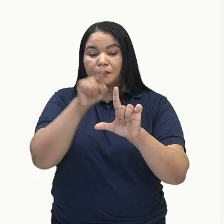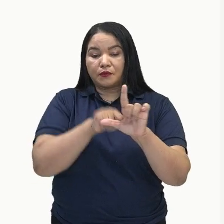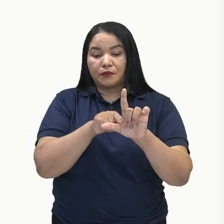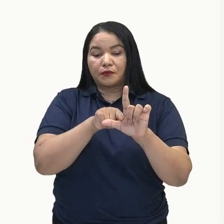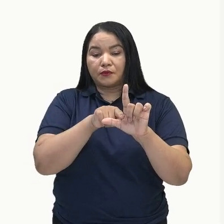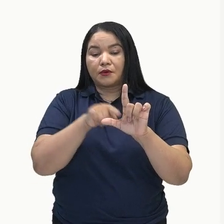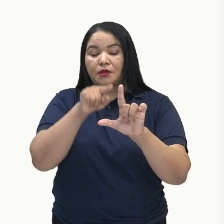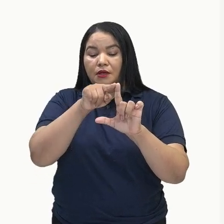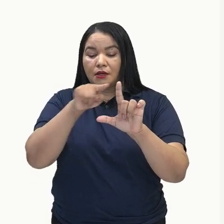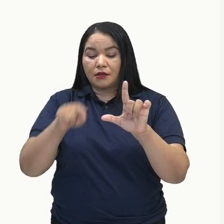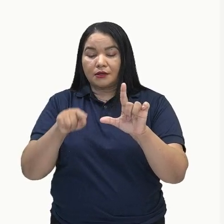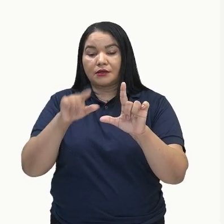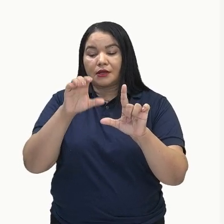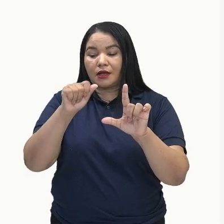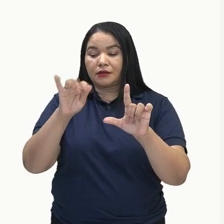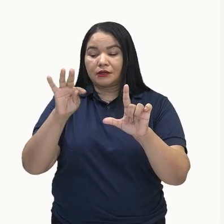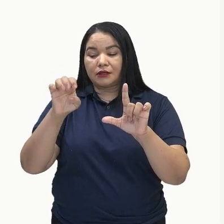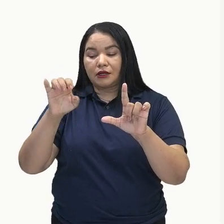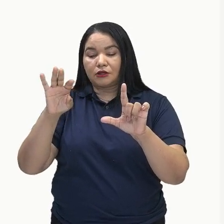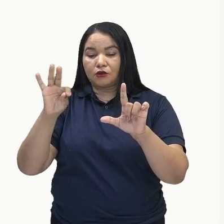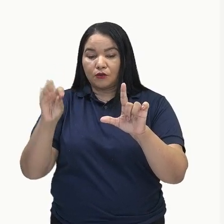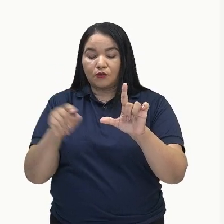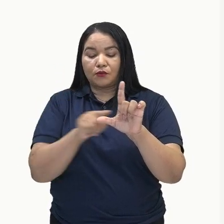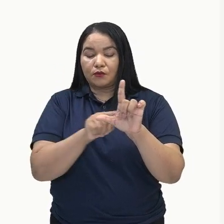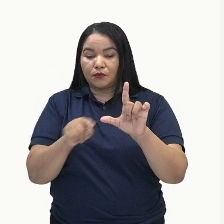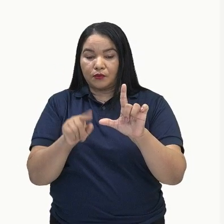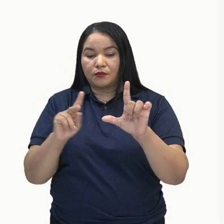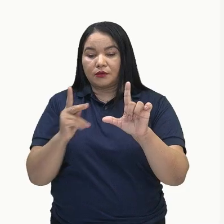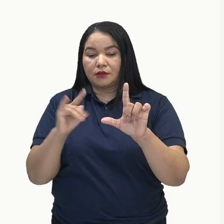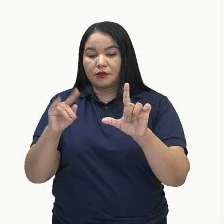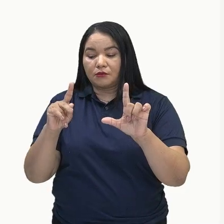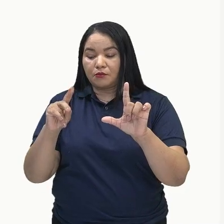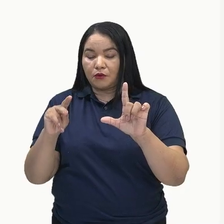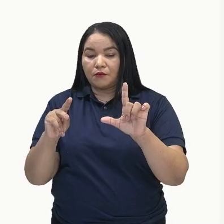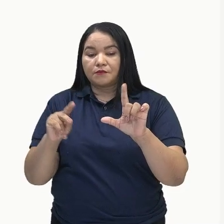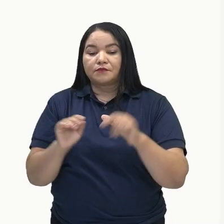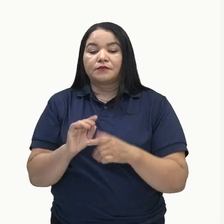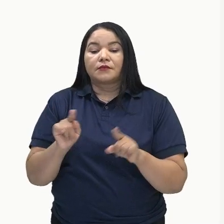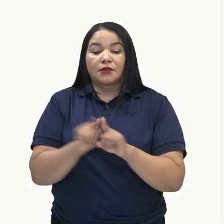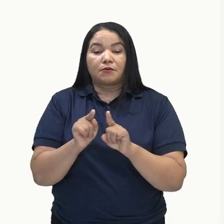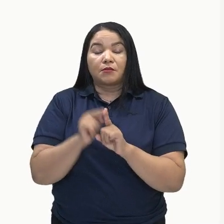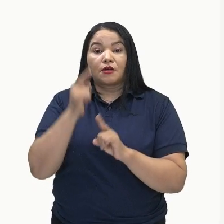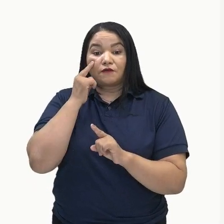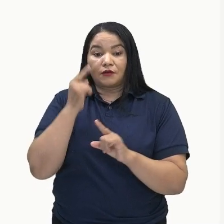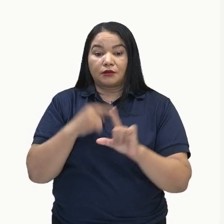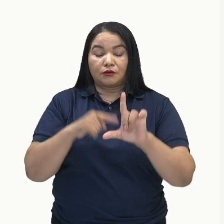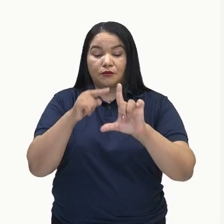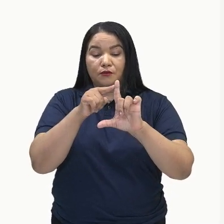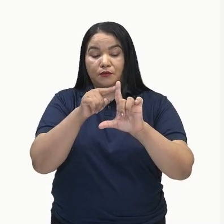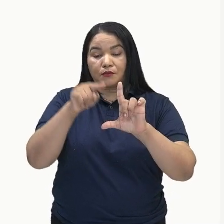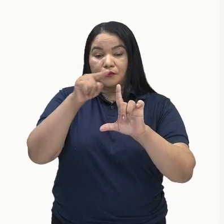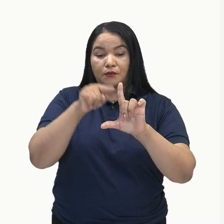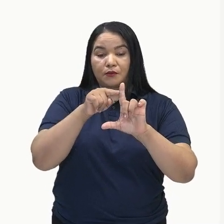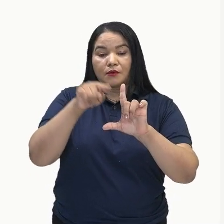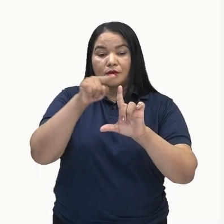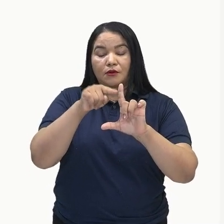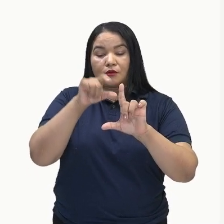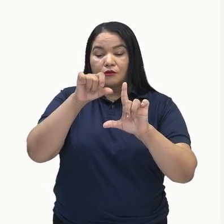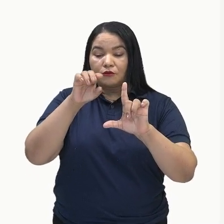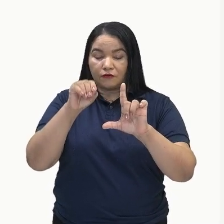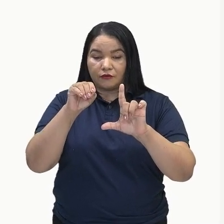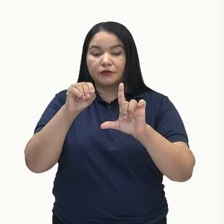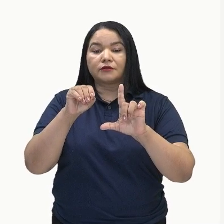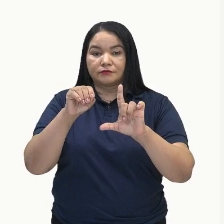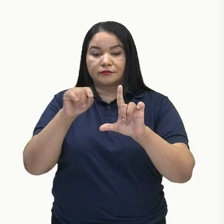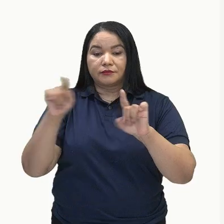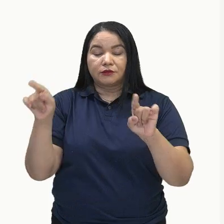está na frente, né, eu posso dizer assim, ó, pensando assim, ó, bem em frente aí o ângulo de 90, nós podemos dizer que